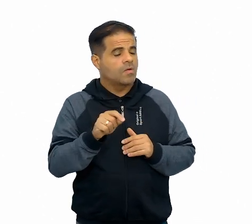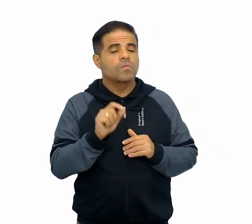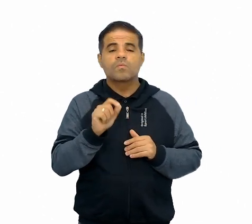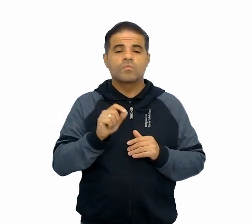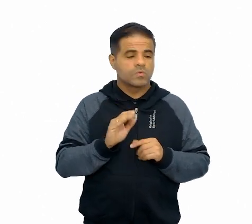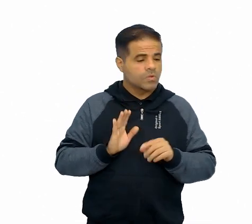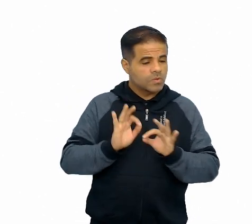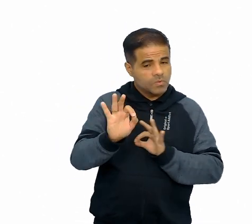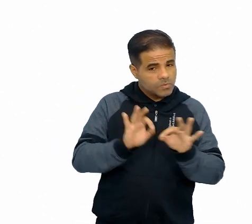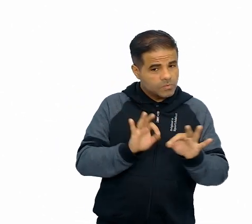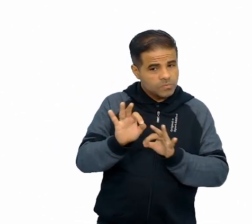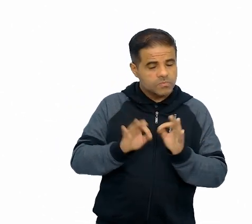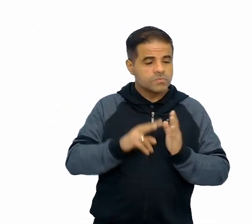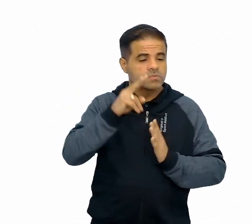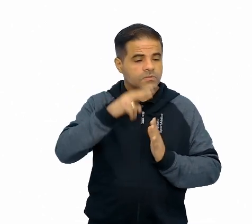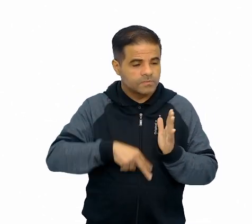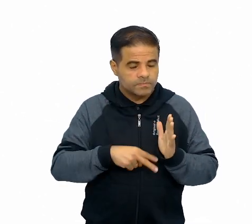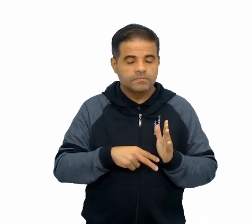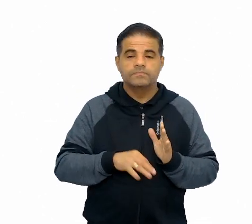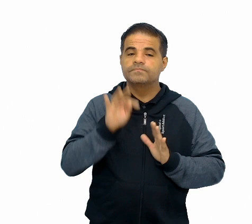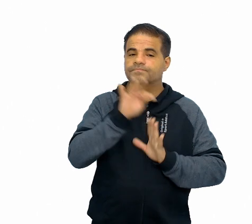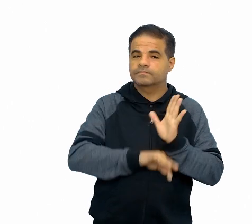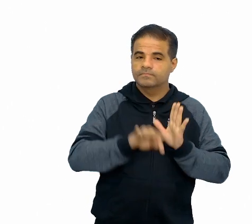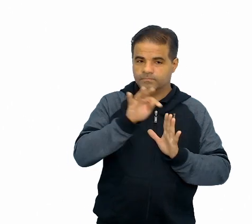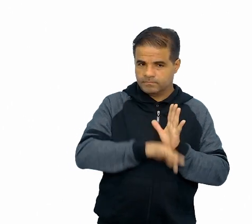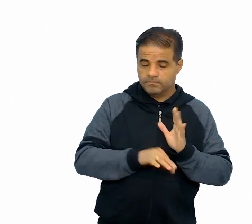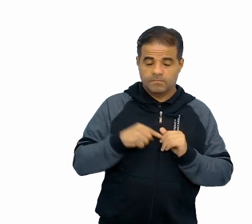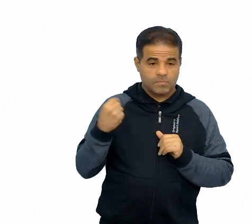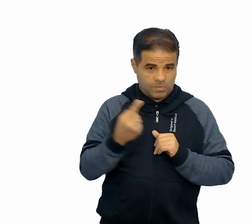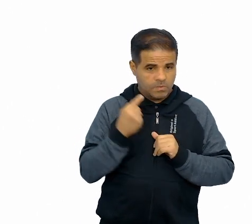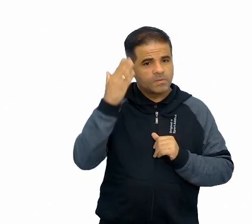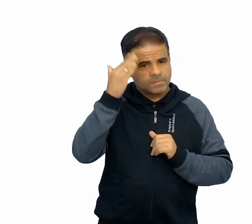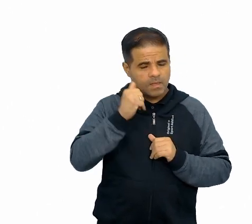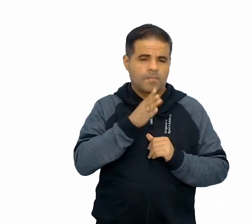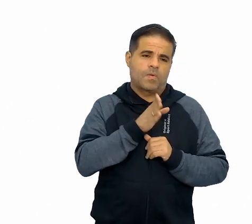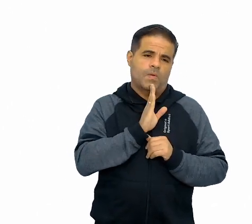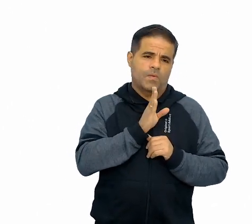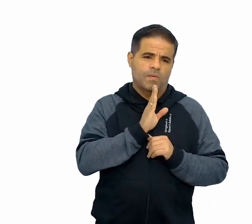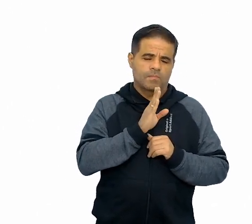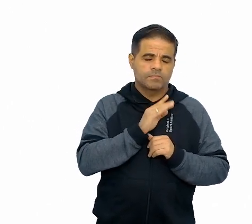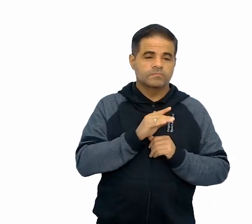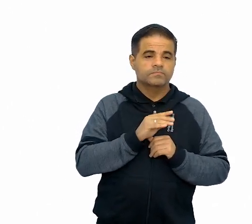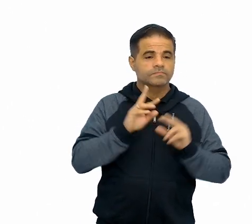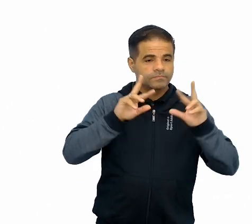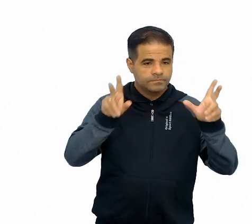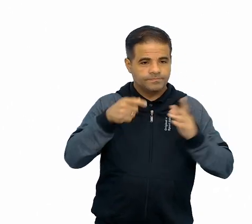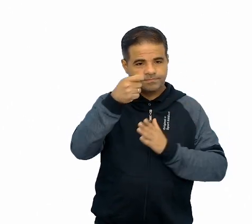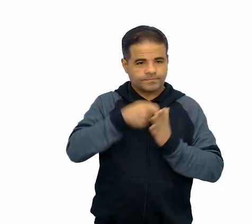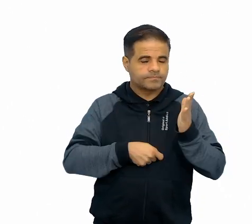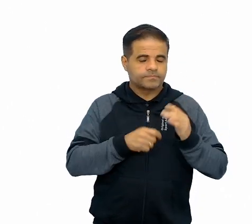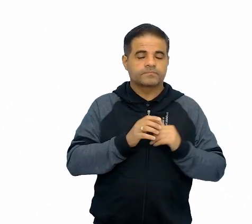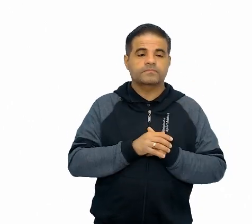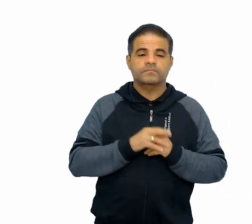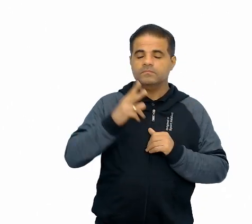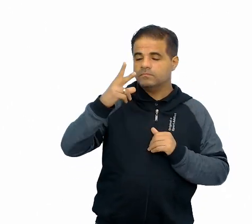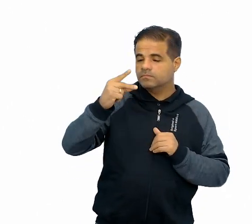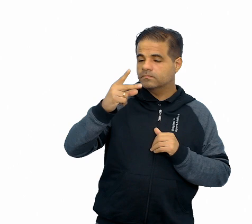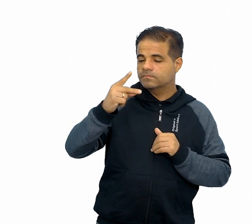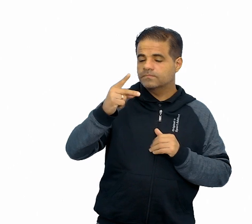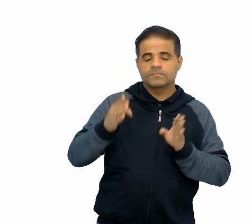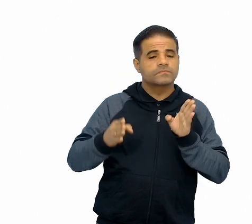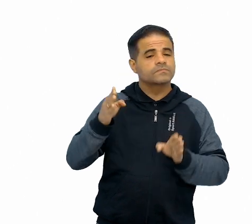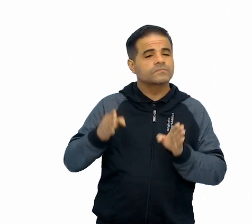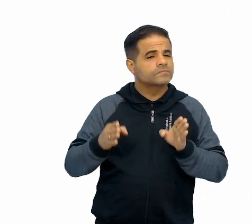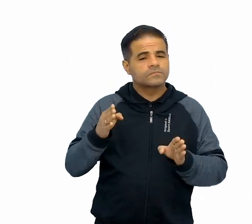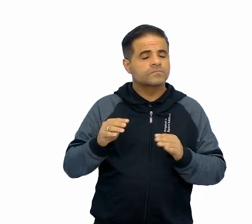pelo ajuste da leitura do texto com o que eles conhecem de cor, né, os segmentos escritos. E no segundo